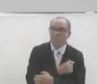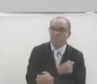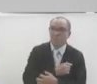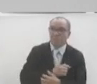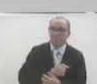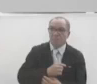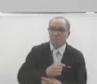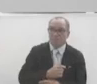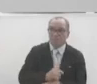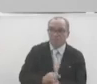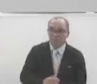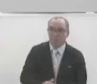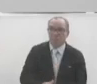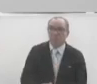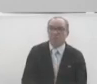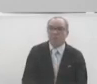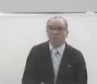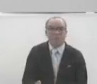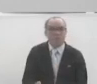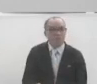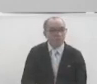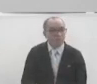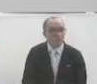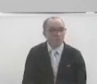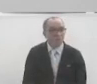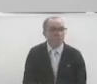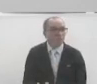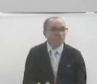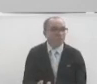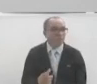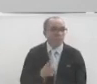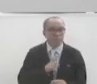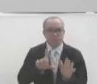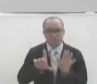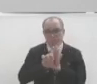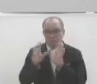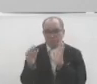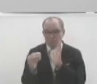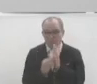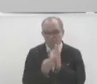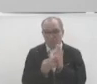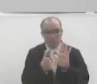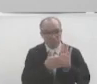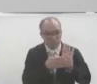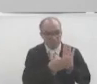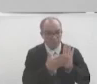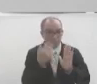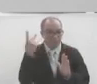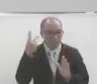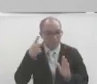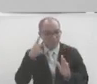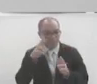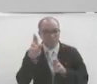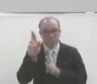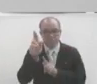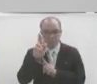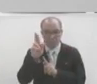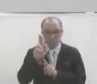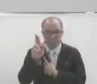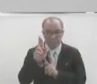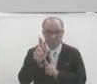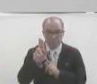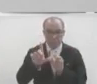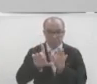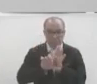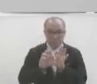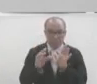nós vamos relatar ainda sim aí Aqui tem uma Emenda apresentada pelo vereador Reginaldo Santos um